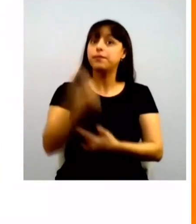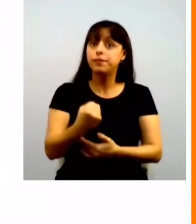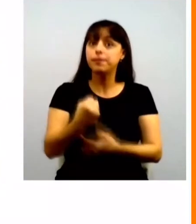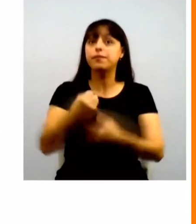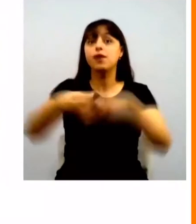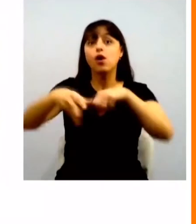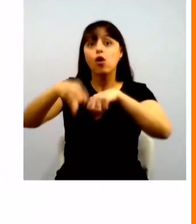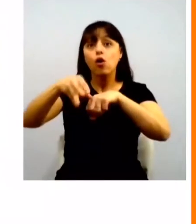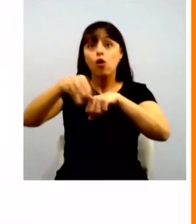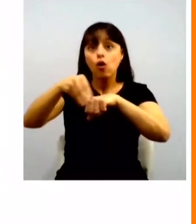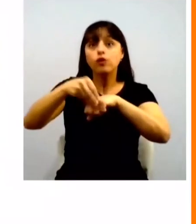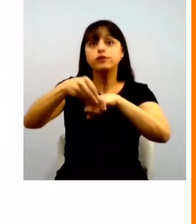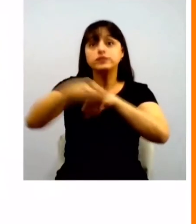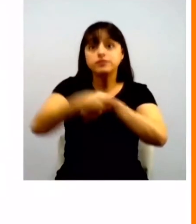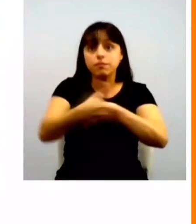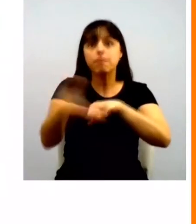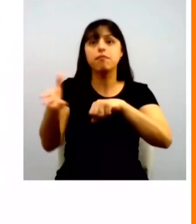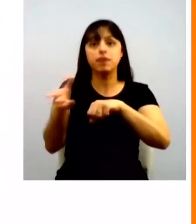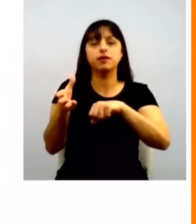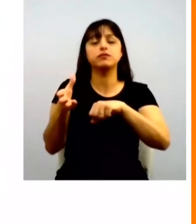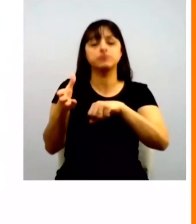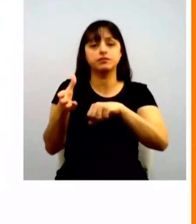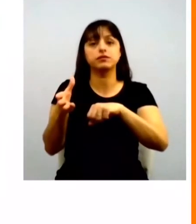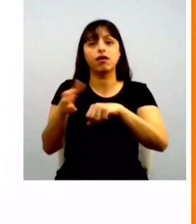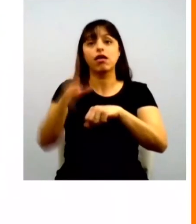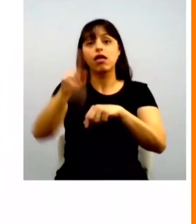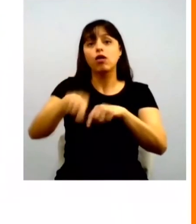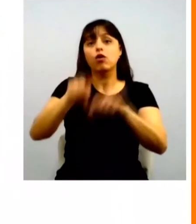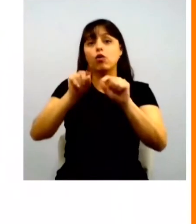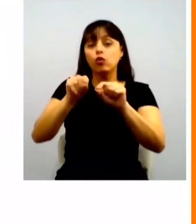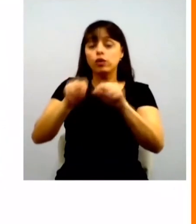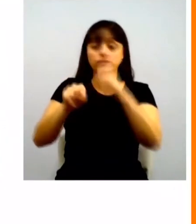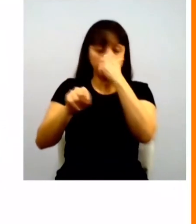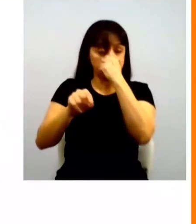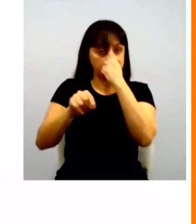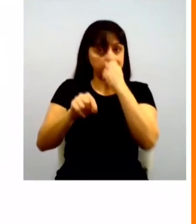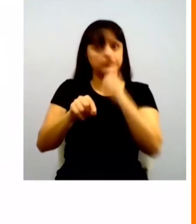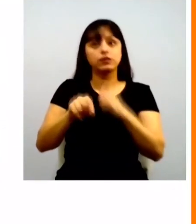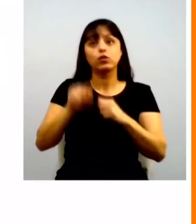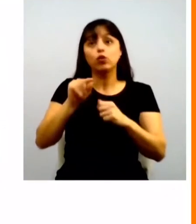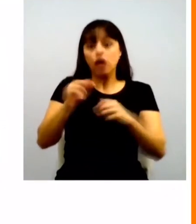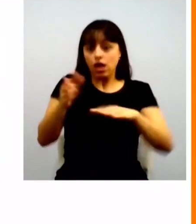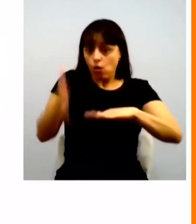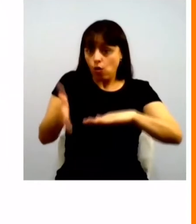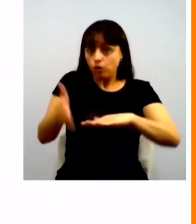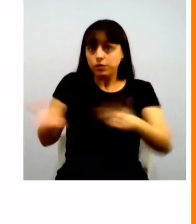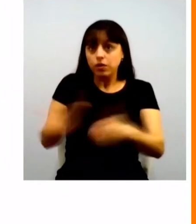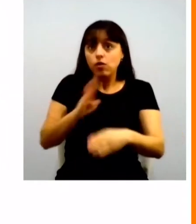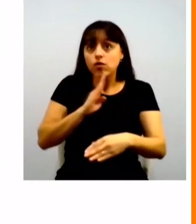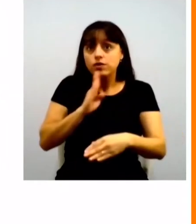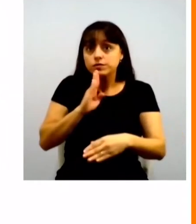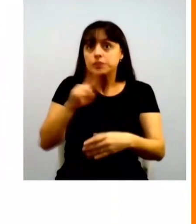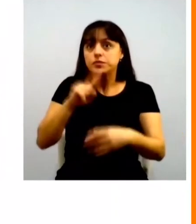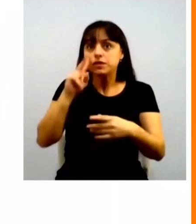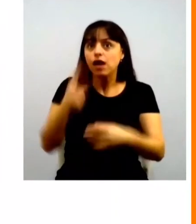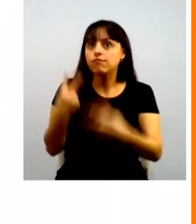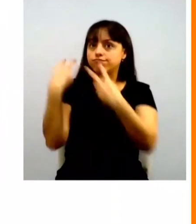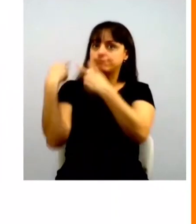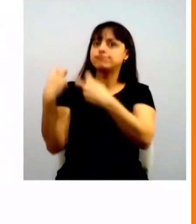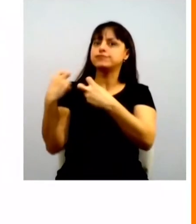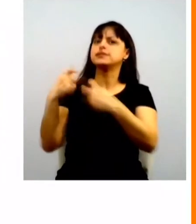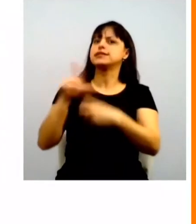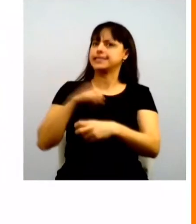ancestrales não são contra do conhecimento mais contemporâneo, mas o reconhecimento dos saberes que podem ser